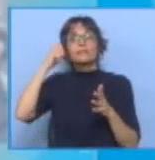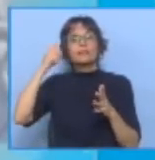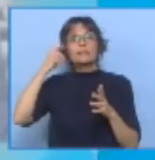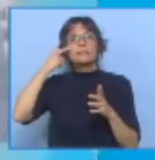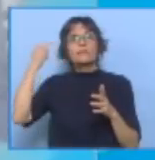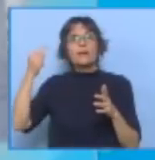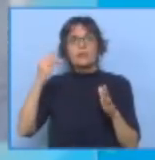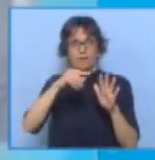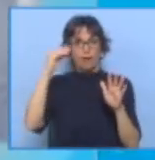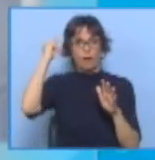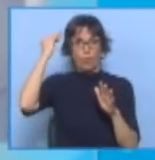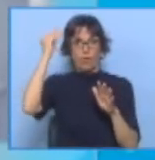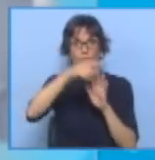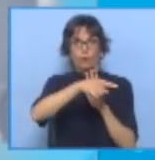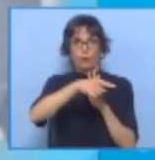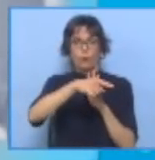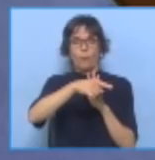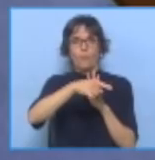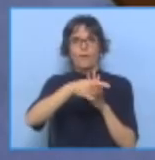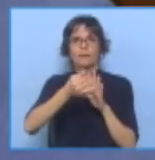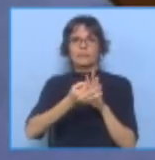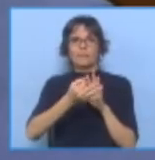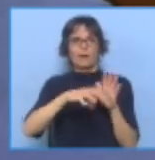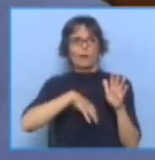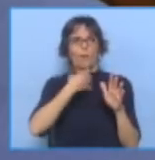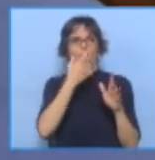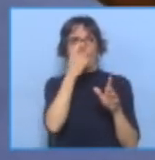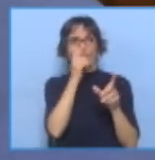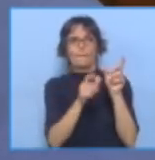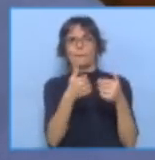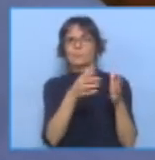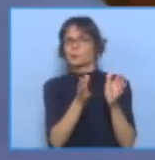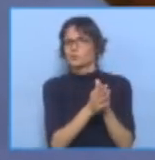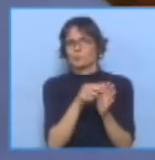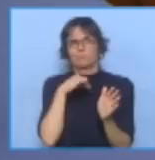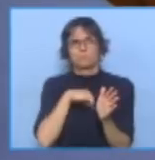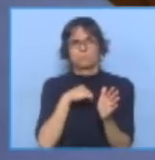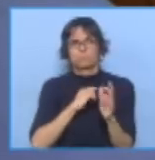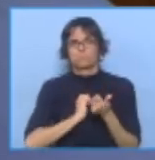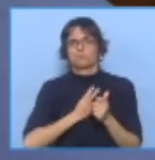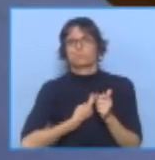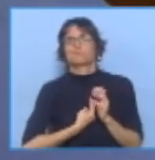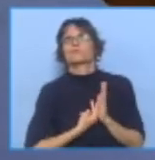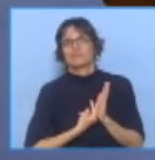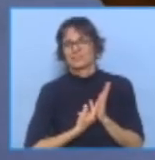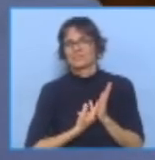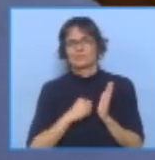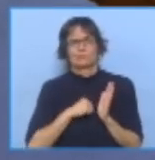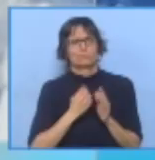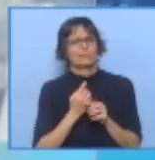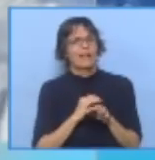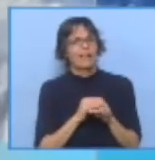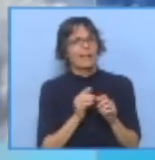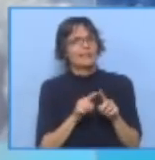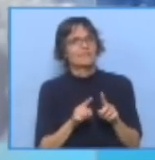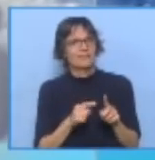agora em Marrocos, vai mexer com todos. Vai mexer com os muçulmanos também, vai mexer com os cristãos. Até porque sempre